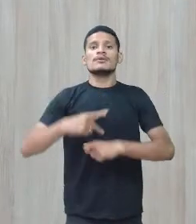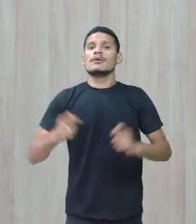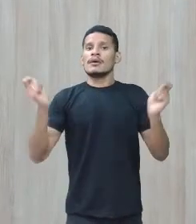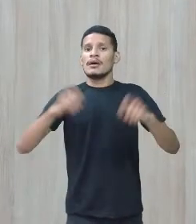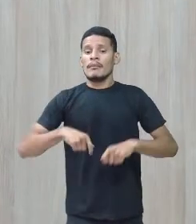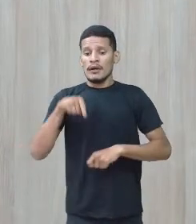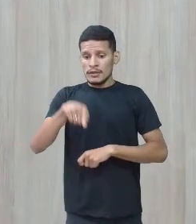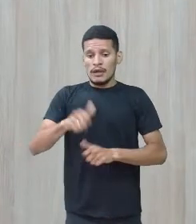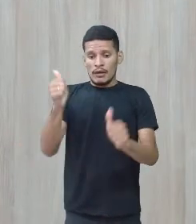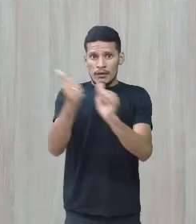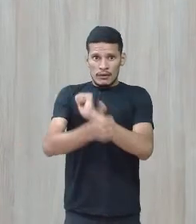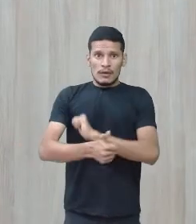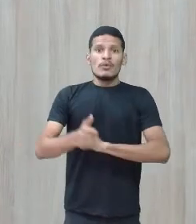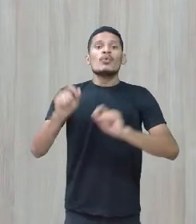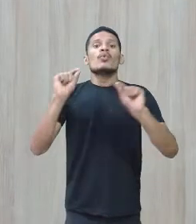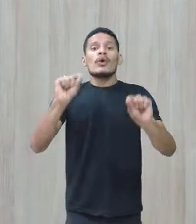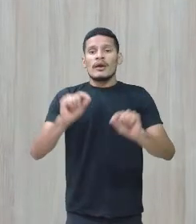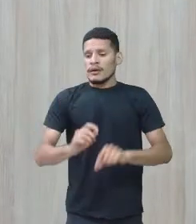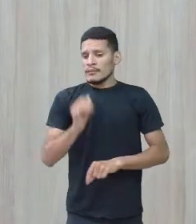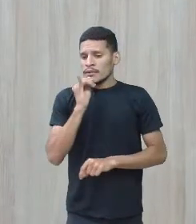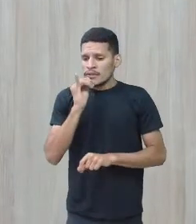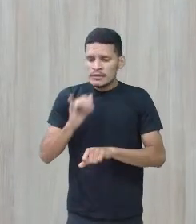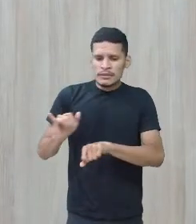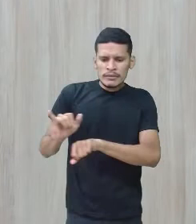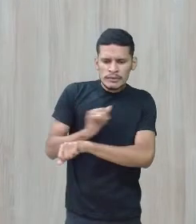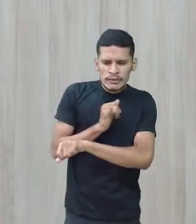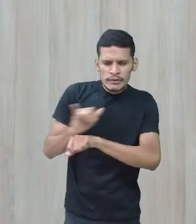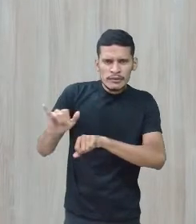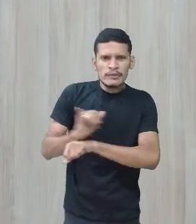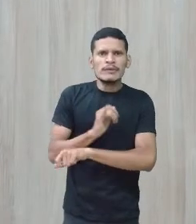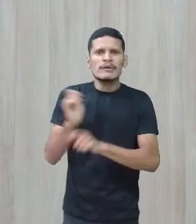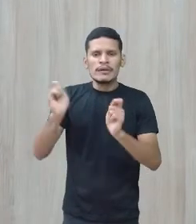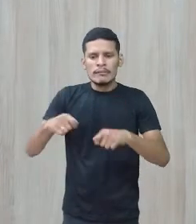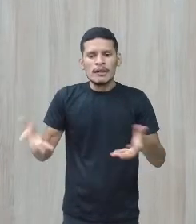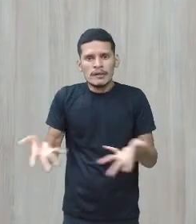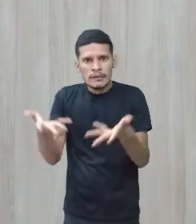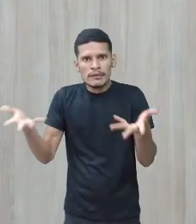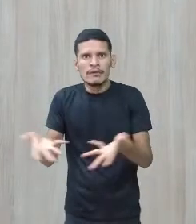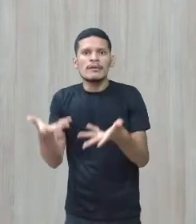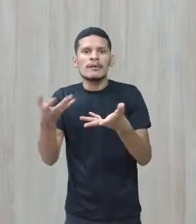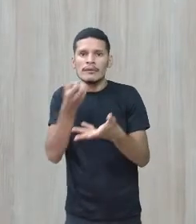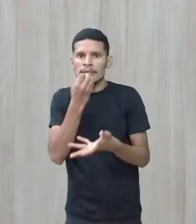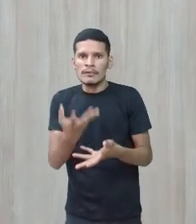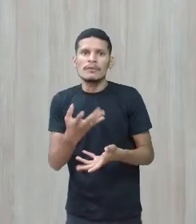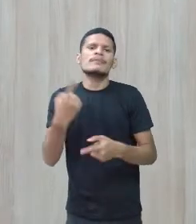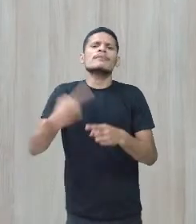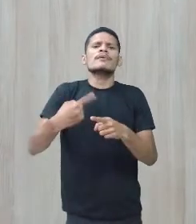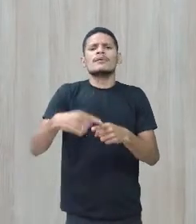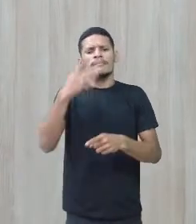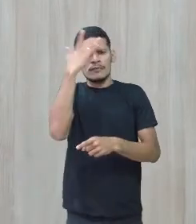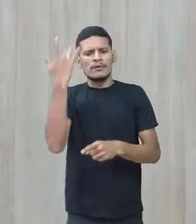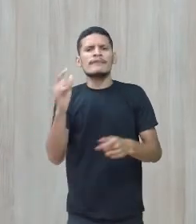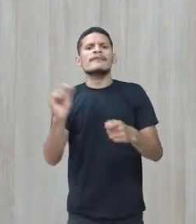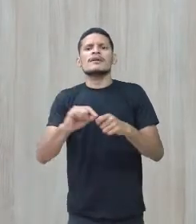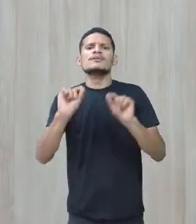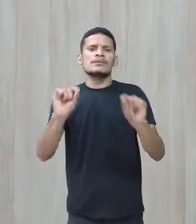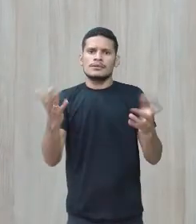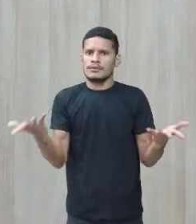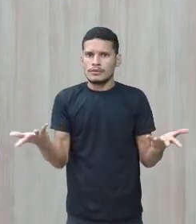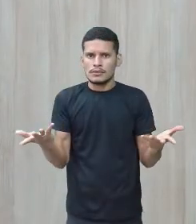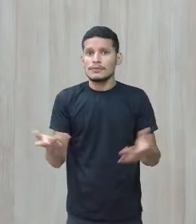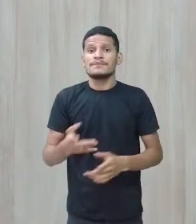esses atletas fossem beneficiados. Mas por quê? Por que as pessoas fazem isso? Toda vez